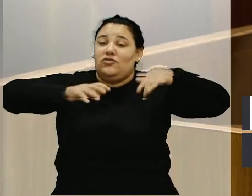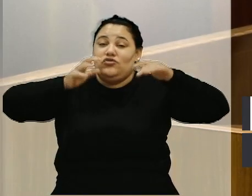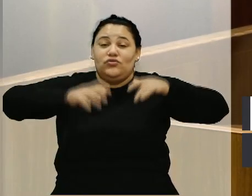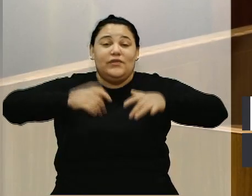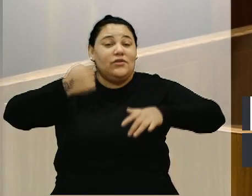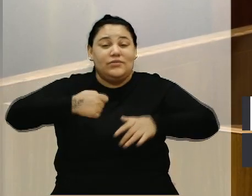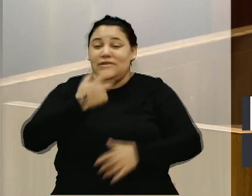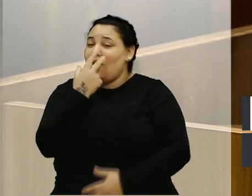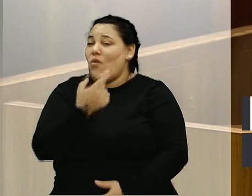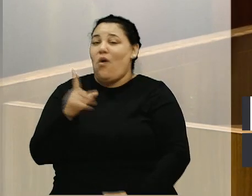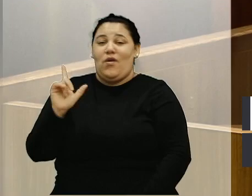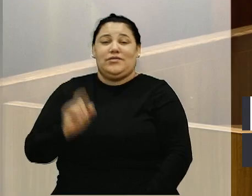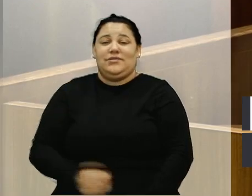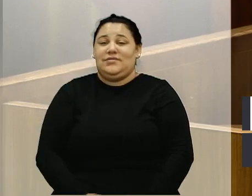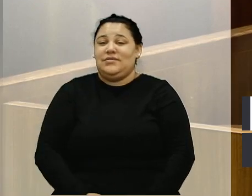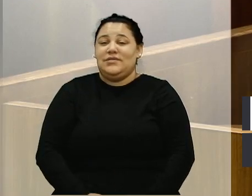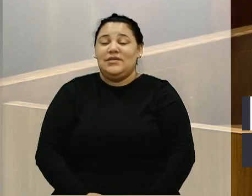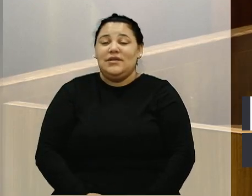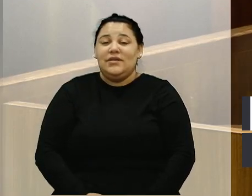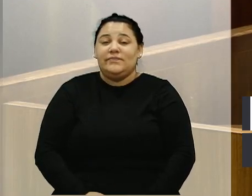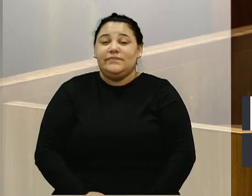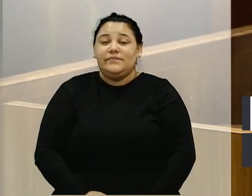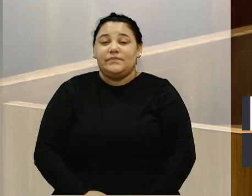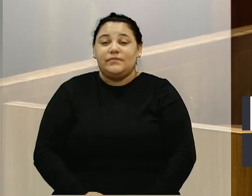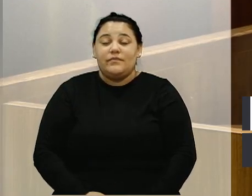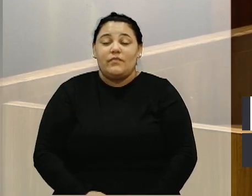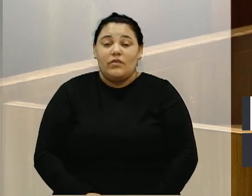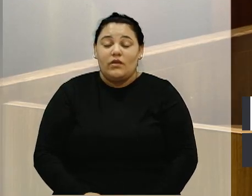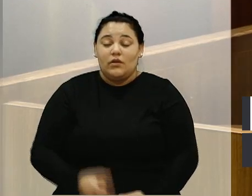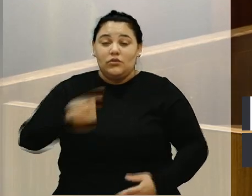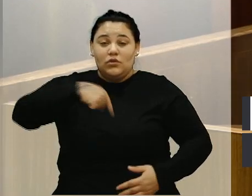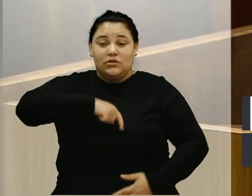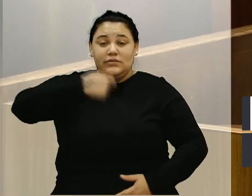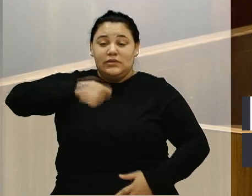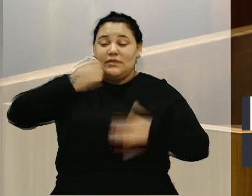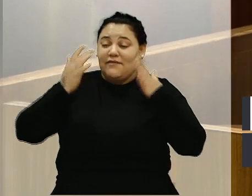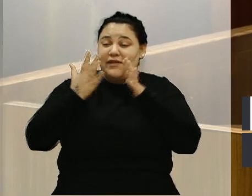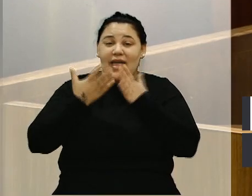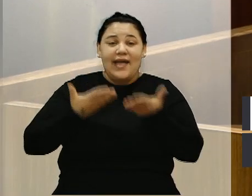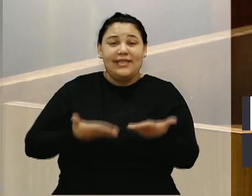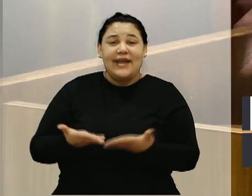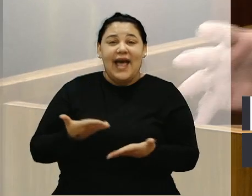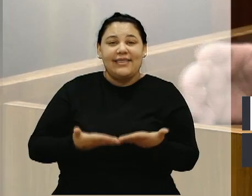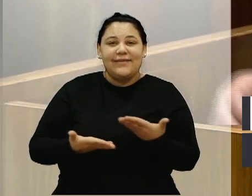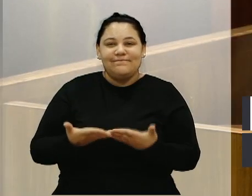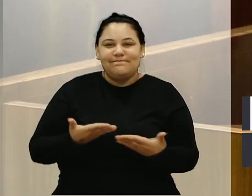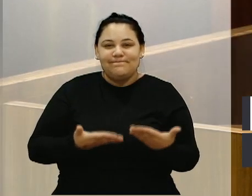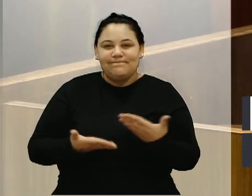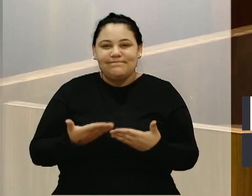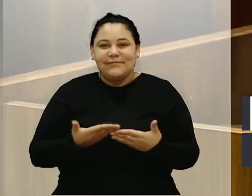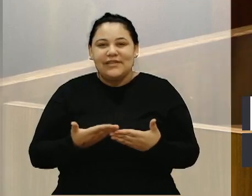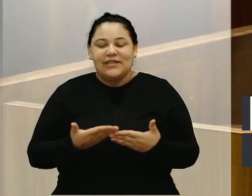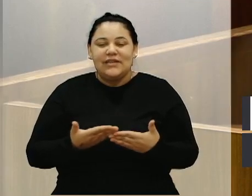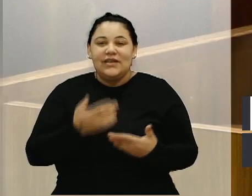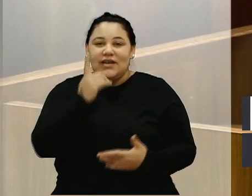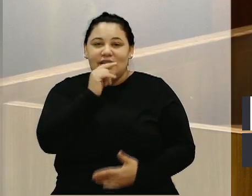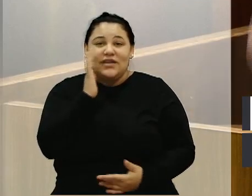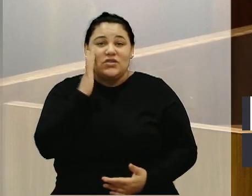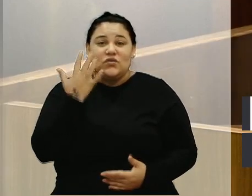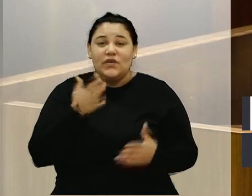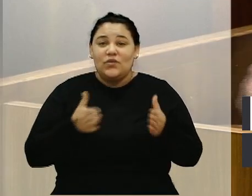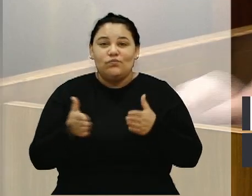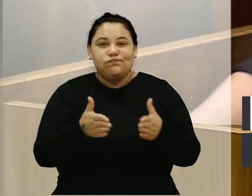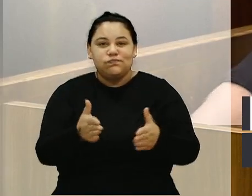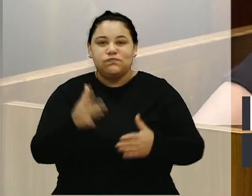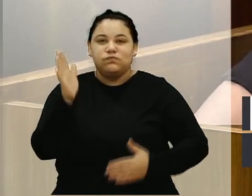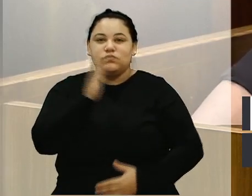grande. Nós temos que tratar dessa situação de desassoreamento dos rios urgente, vereadora Tati. A